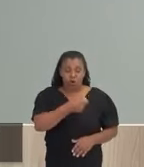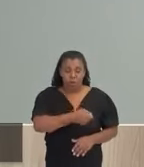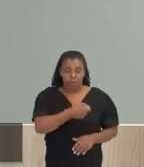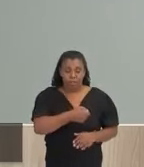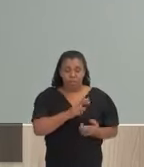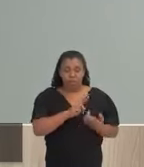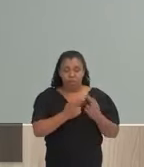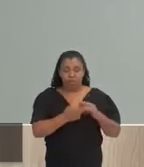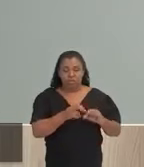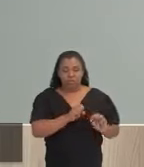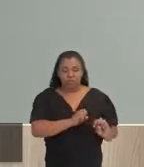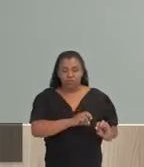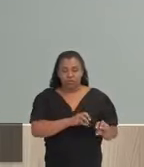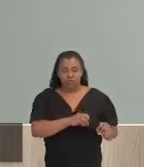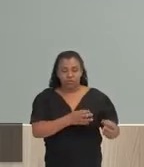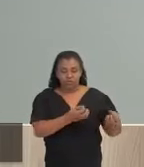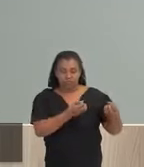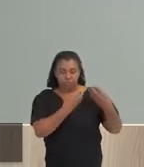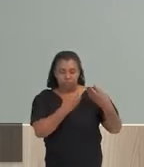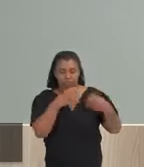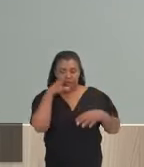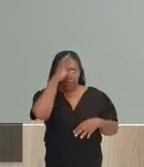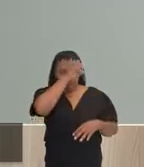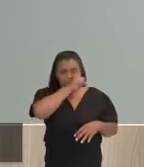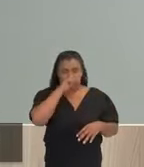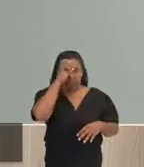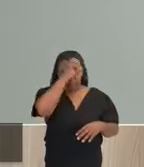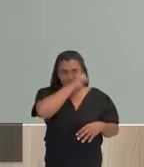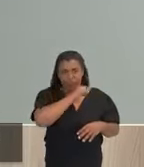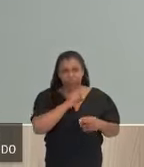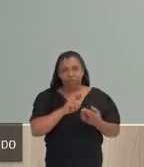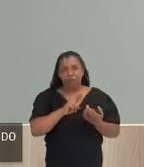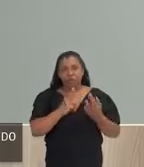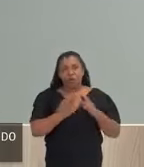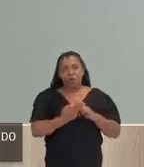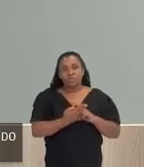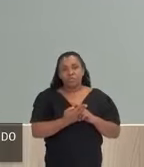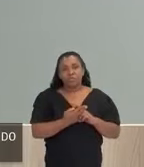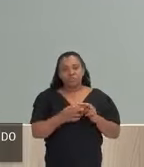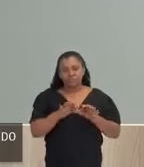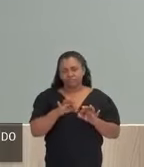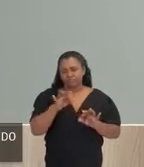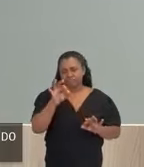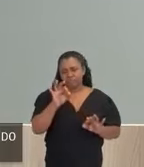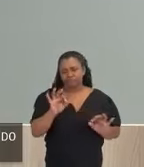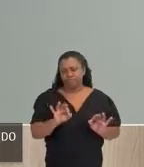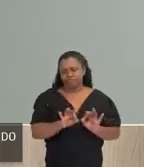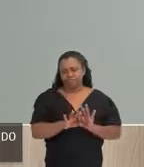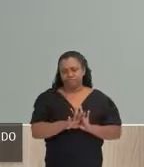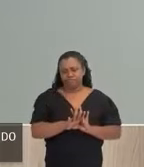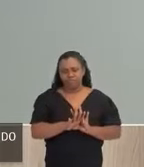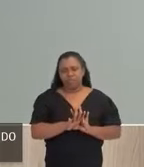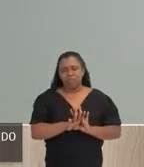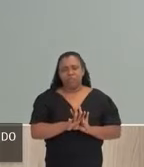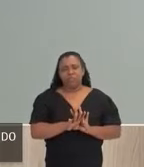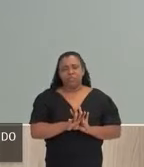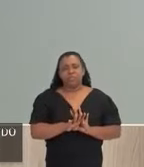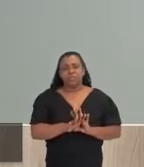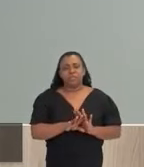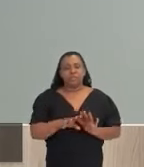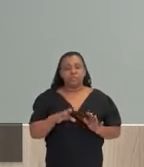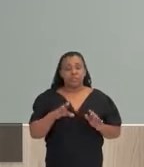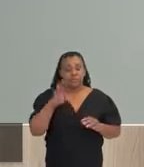de aprendizagem. Então, fica uma reflexão aí, terminando agora, para não me alongar, sobre essa questão da aprendizagem do ensino